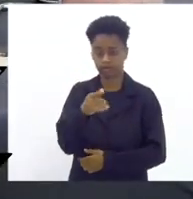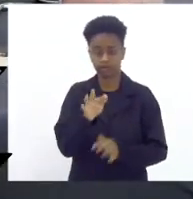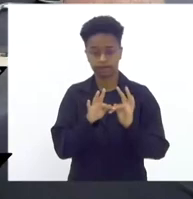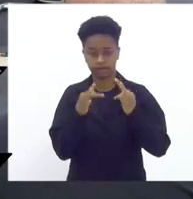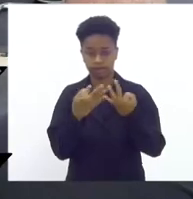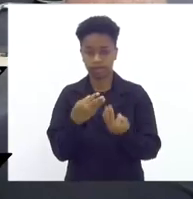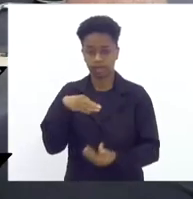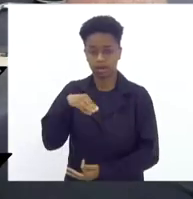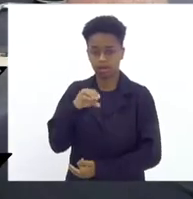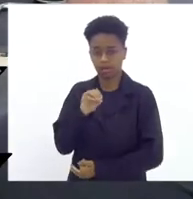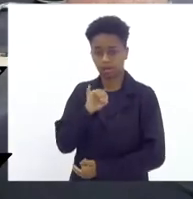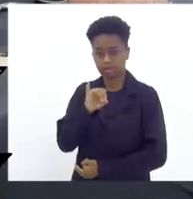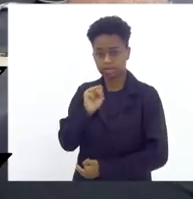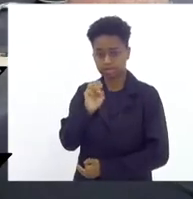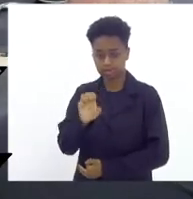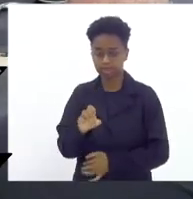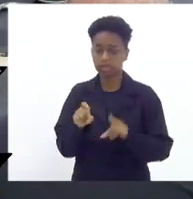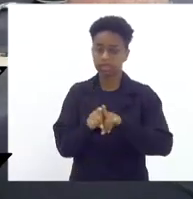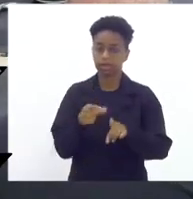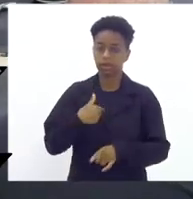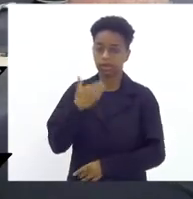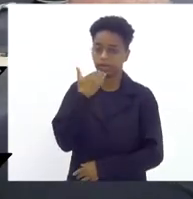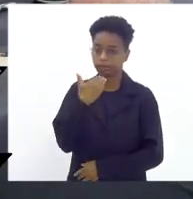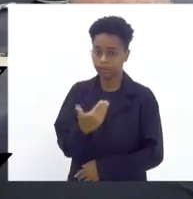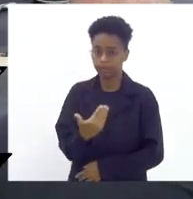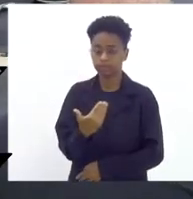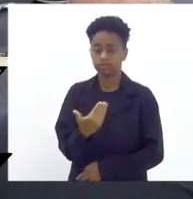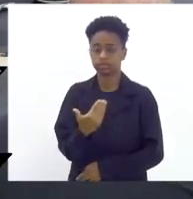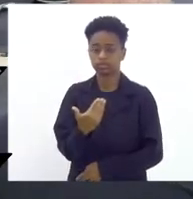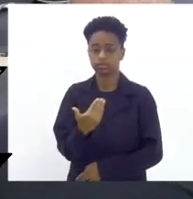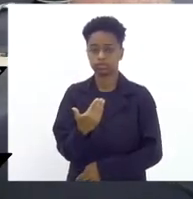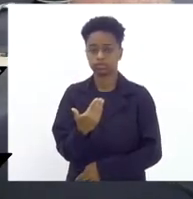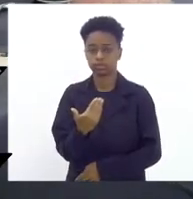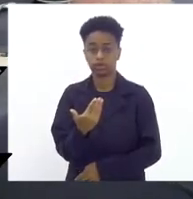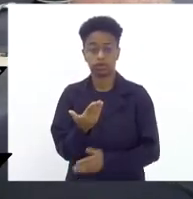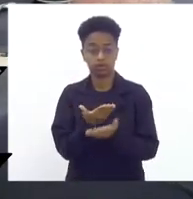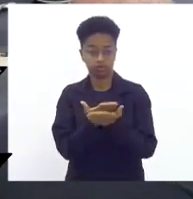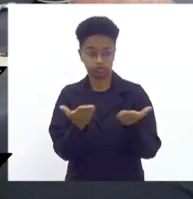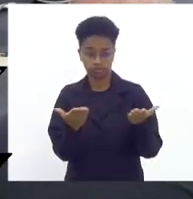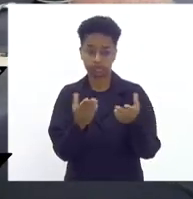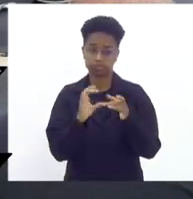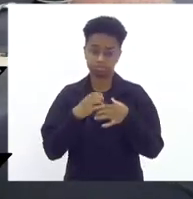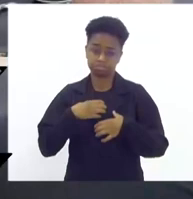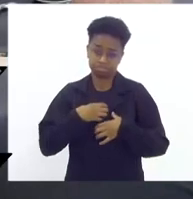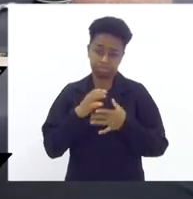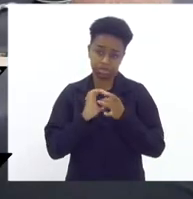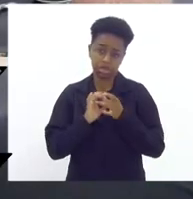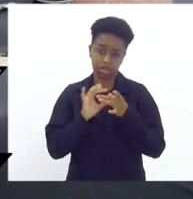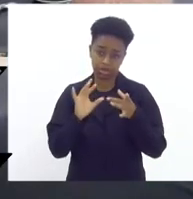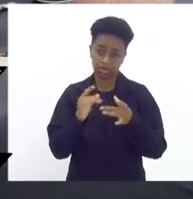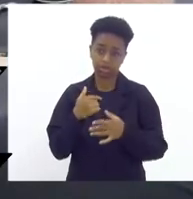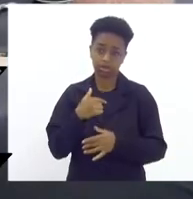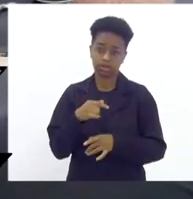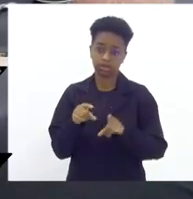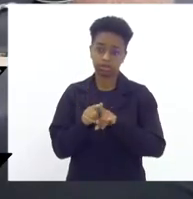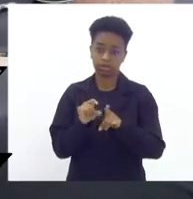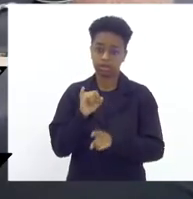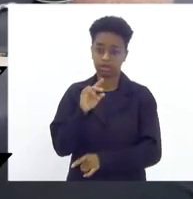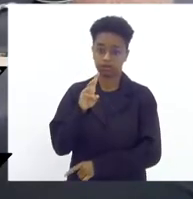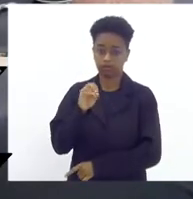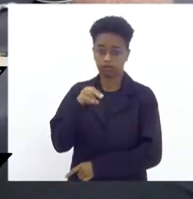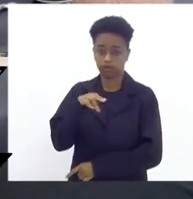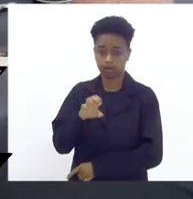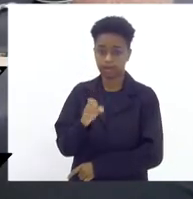moisse peço até pelo para que vocês possam ficar mais à vontade a pedido da dona Ivone ela pediu para não